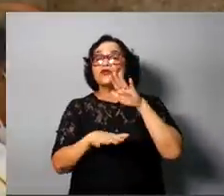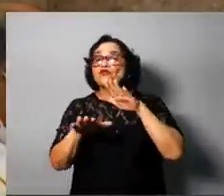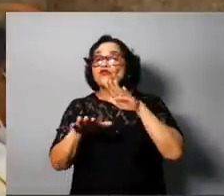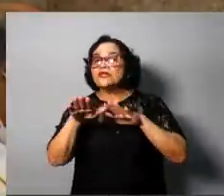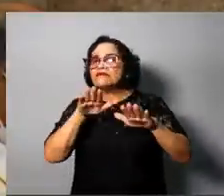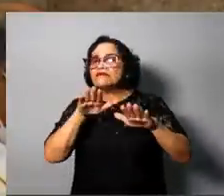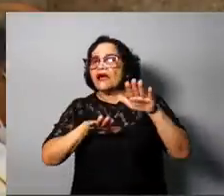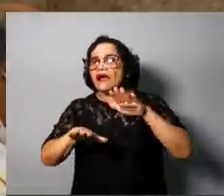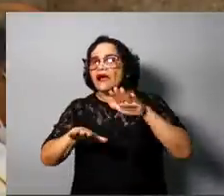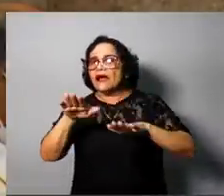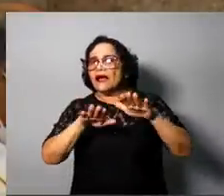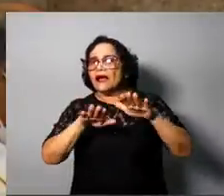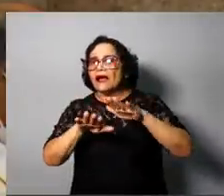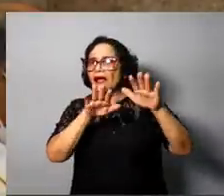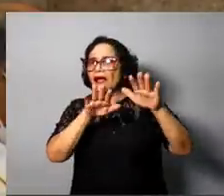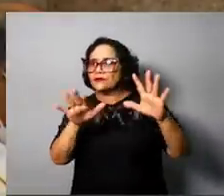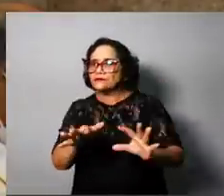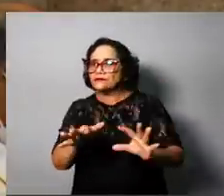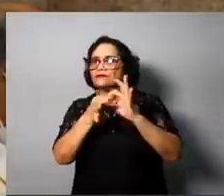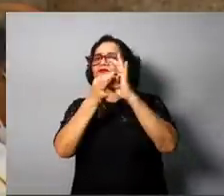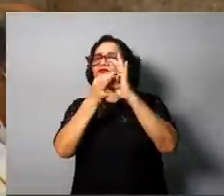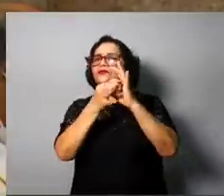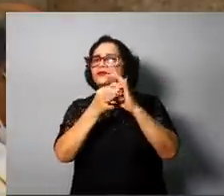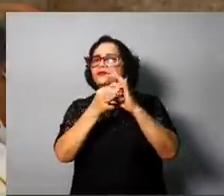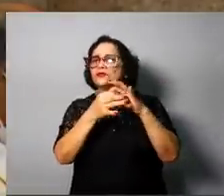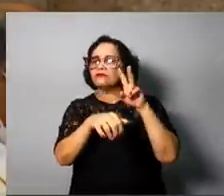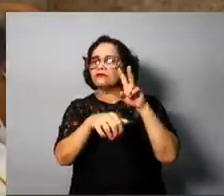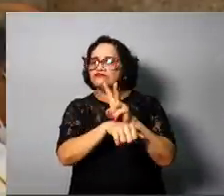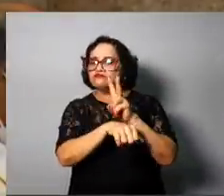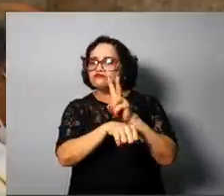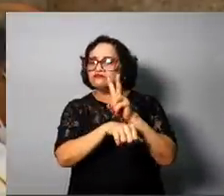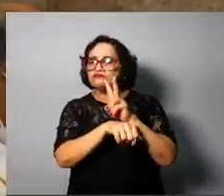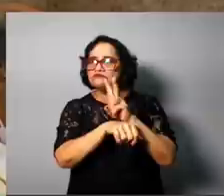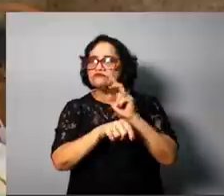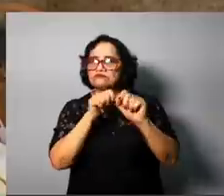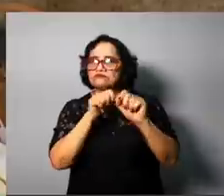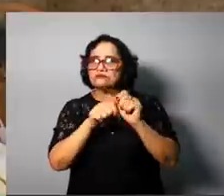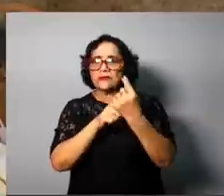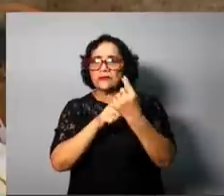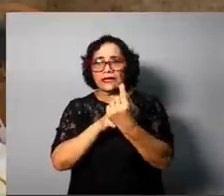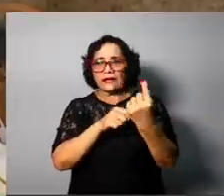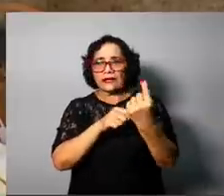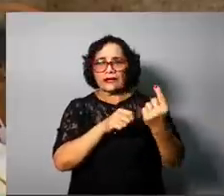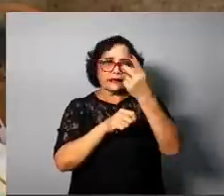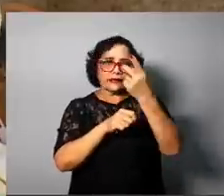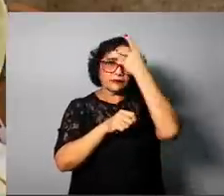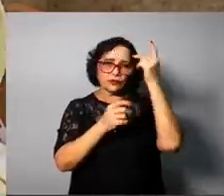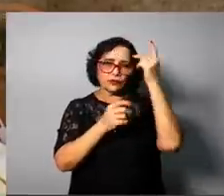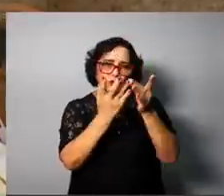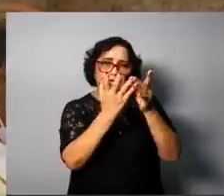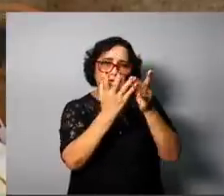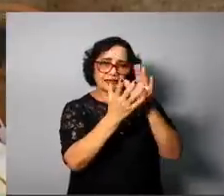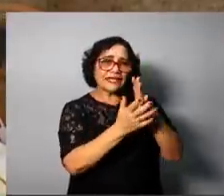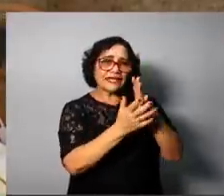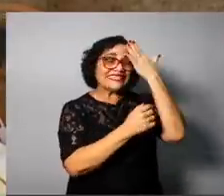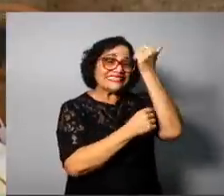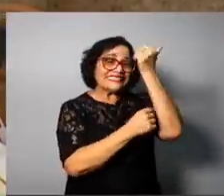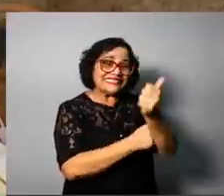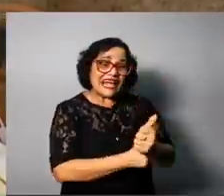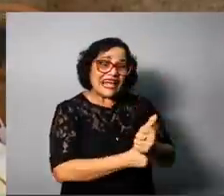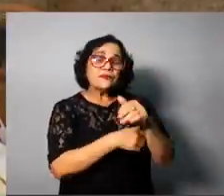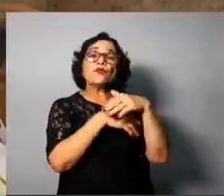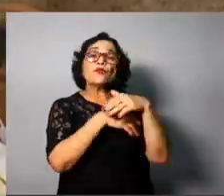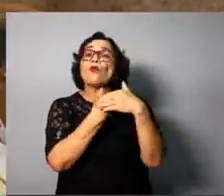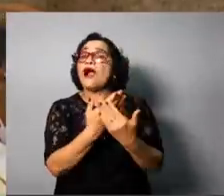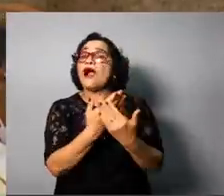esta maior proximidade, para que cada casal saiba qual é a grande vocação